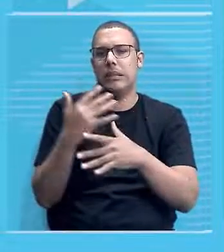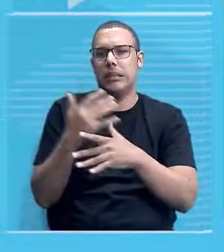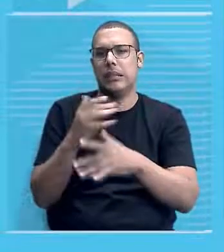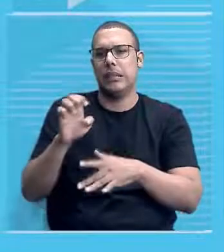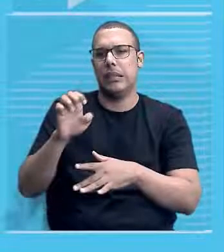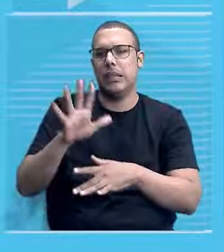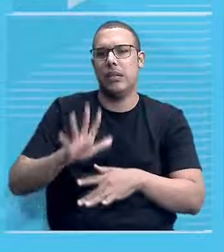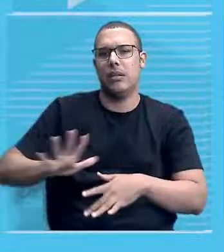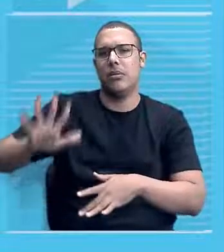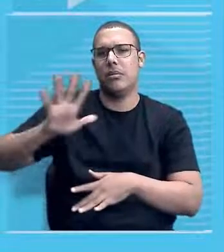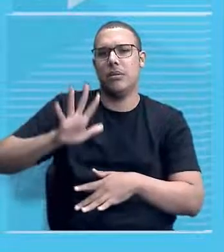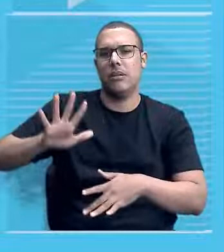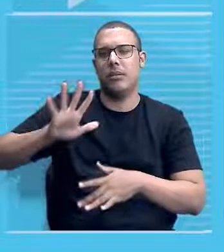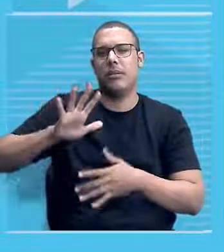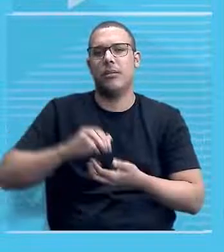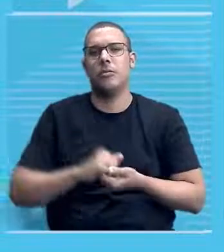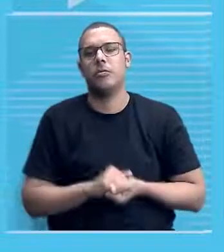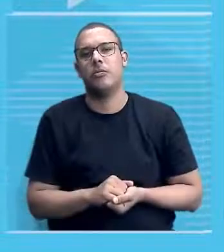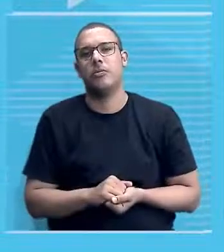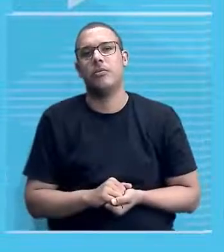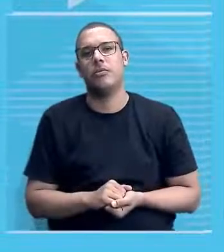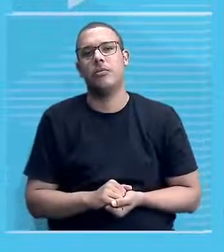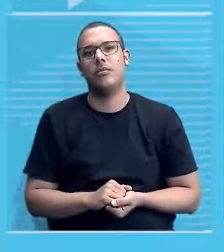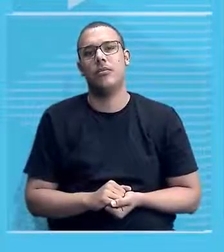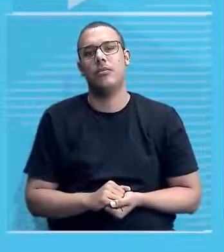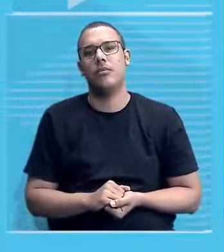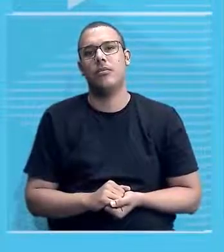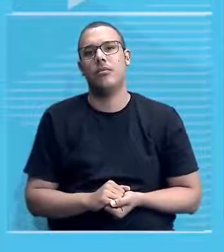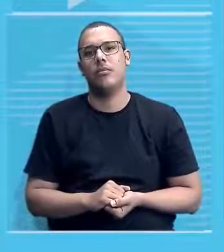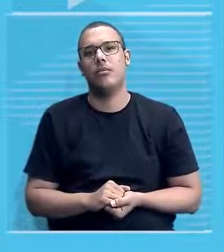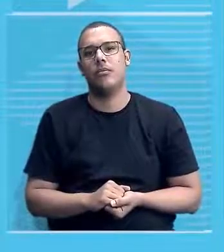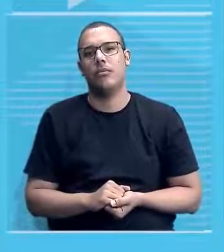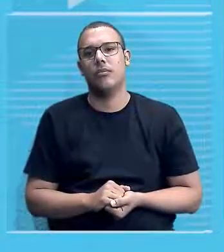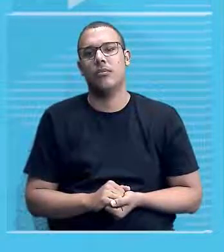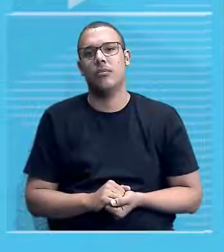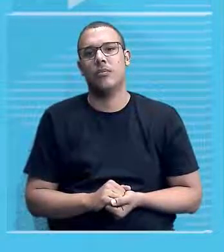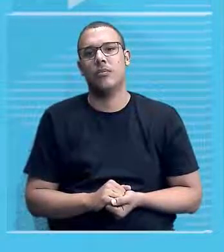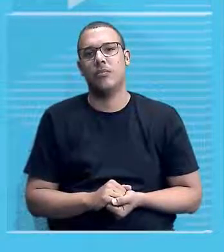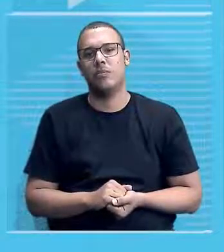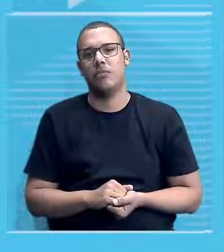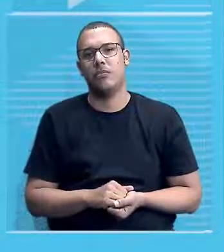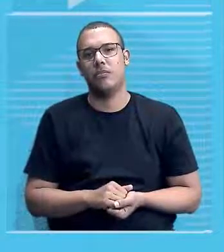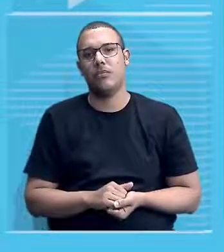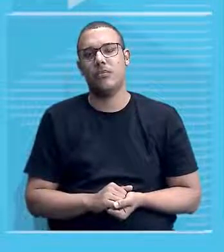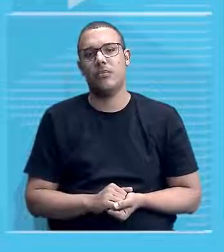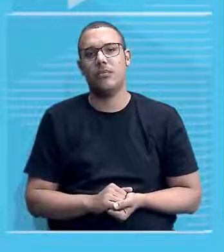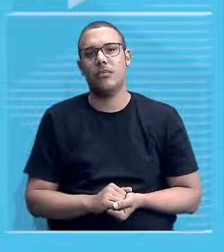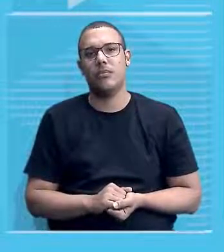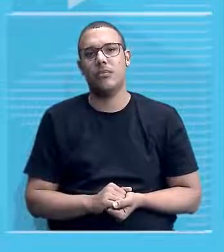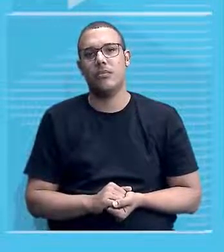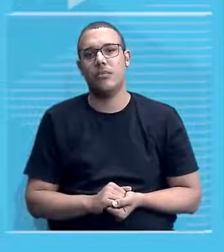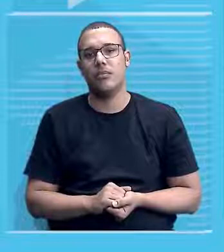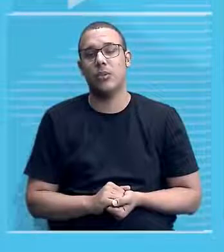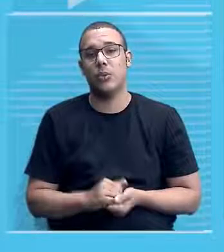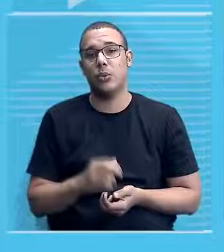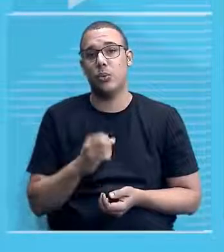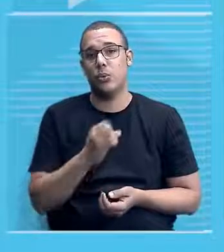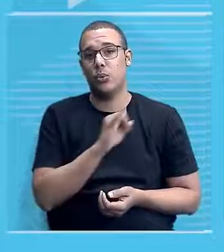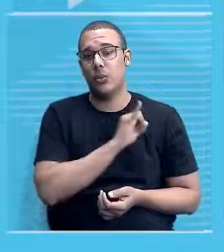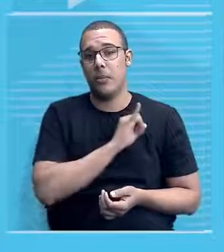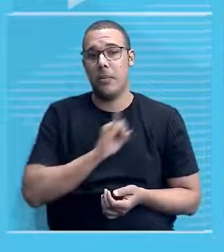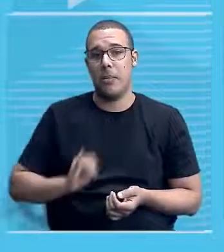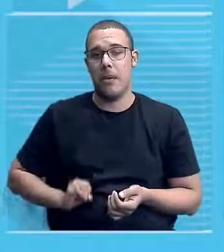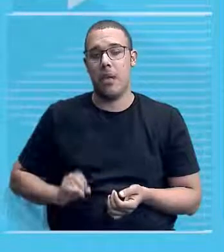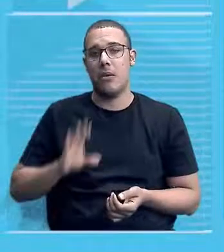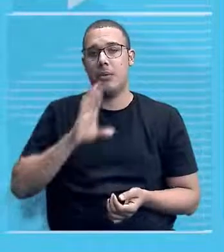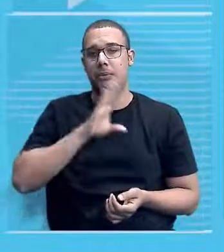Metrópole europeia imagina a sede da corte europeia do império Português